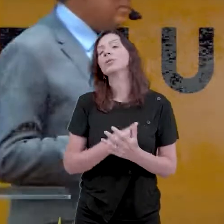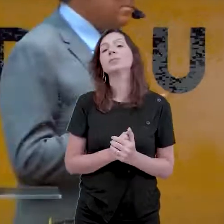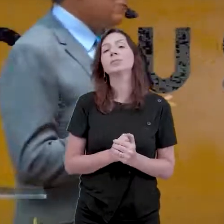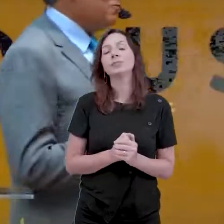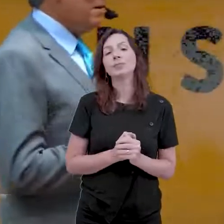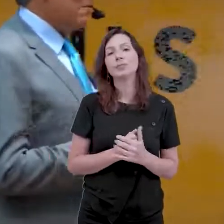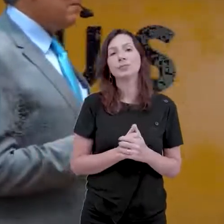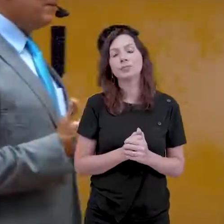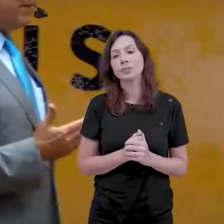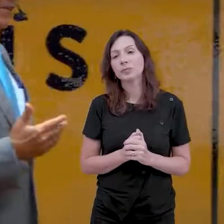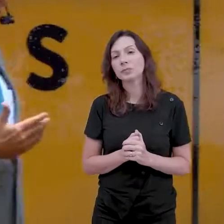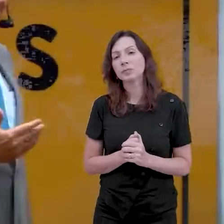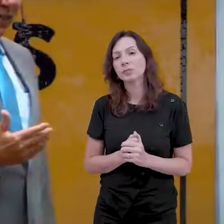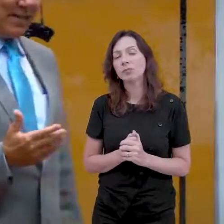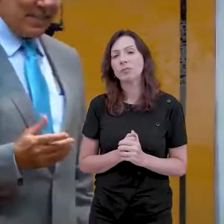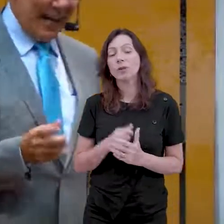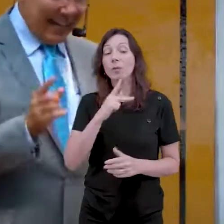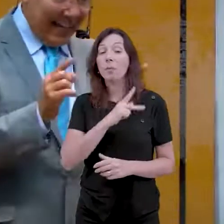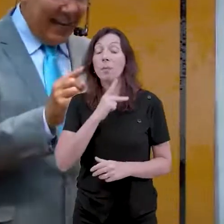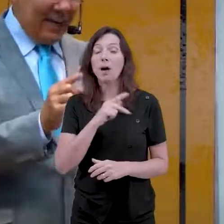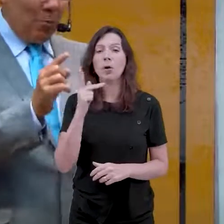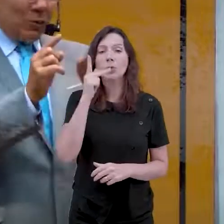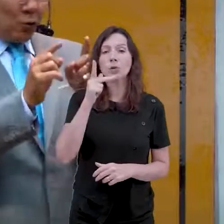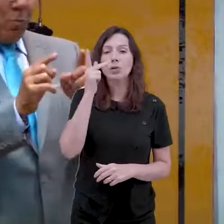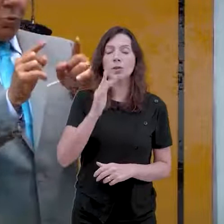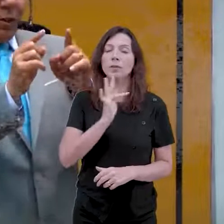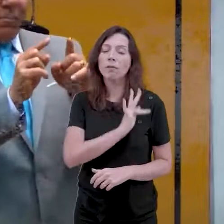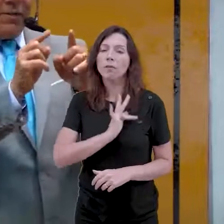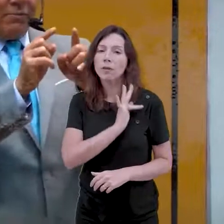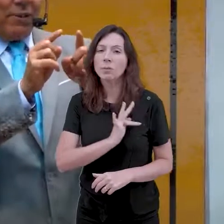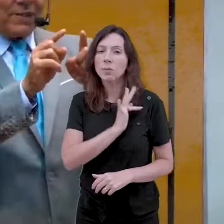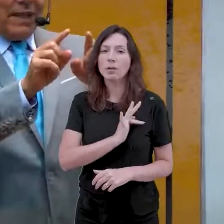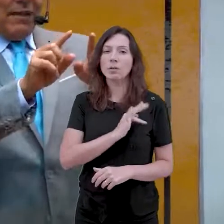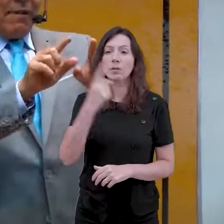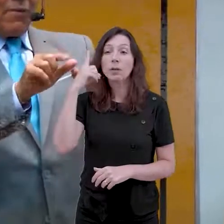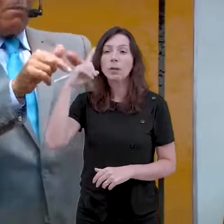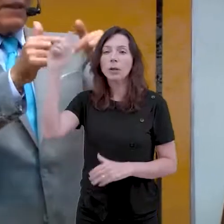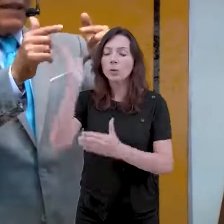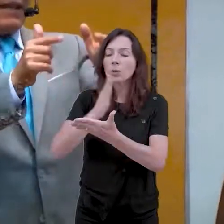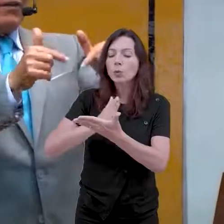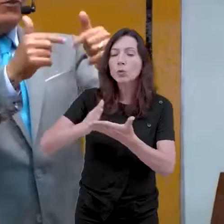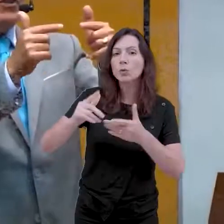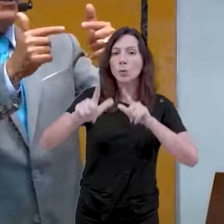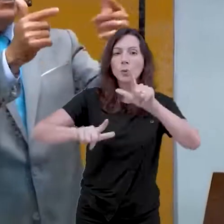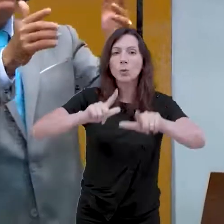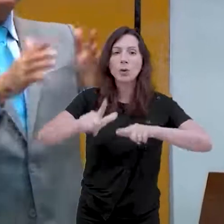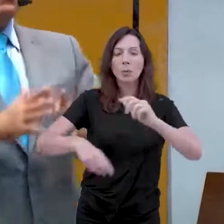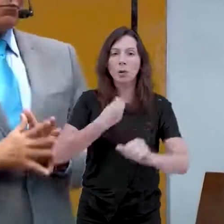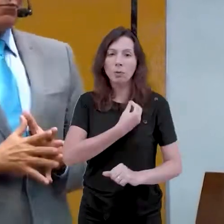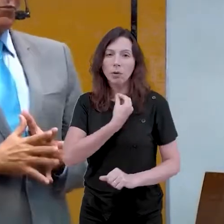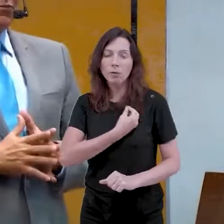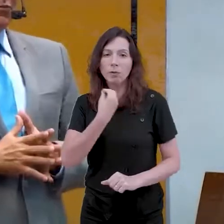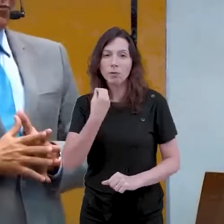Nas palavras do apóstolo Paulo em Filipenses 1,6, aquele que começou boa obra em vós, vai completá-la até o dia de